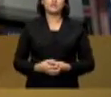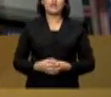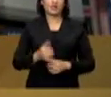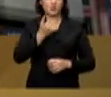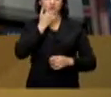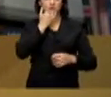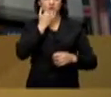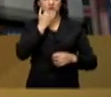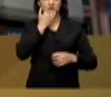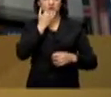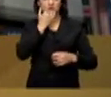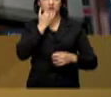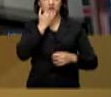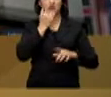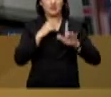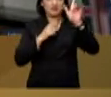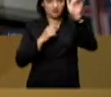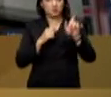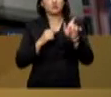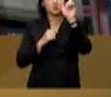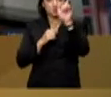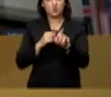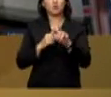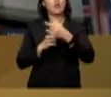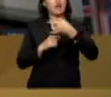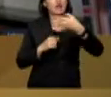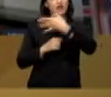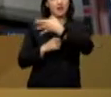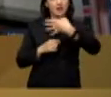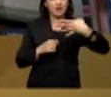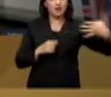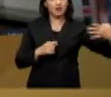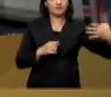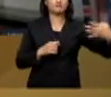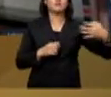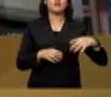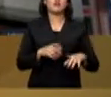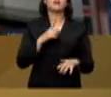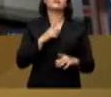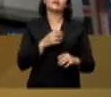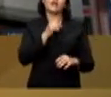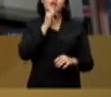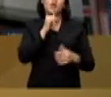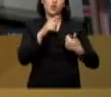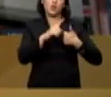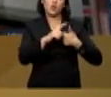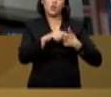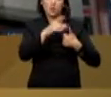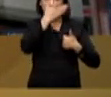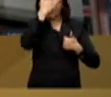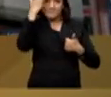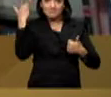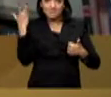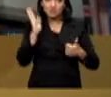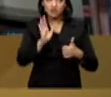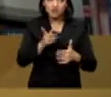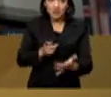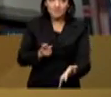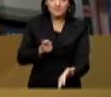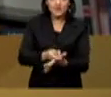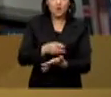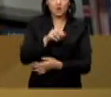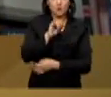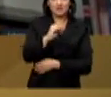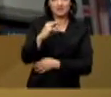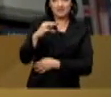das colunas, nós temos os contribuintes que recolheram somente o ICMS.